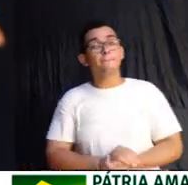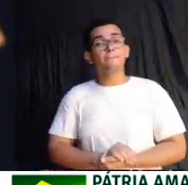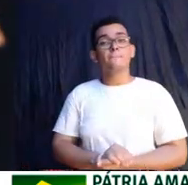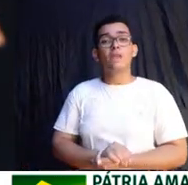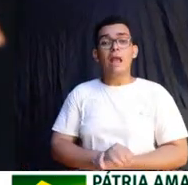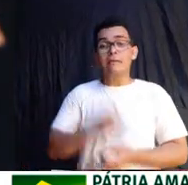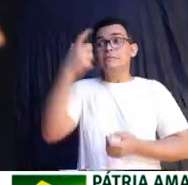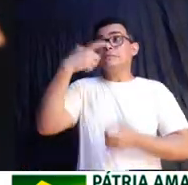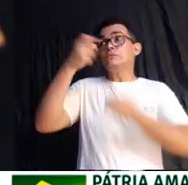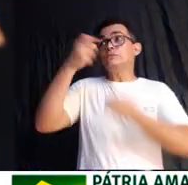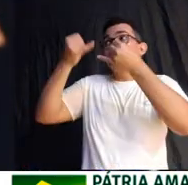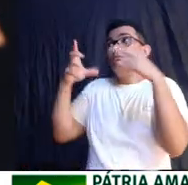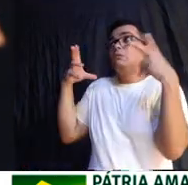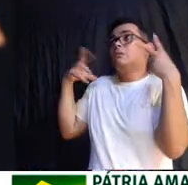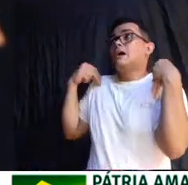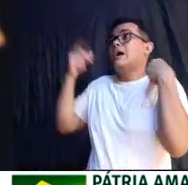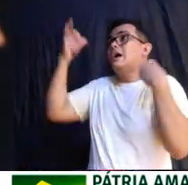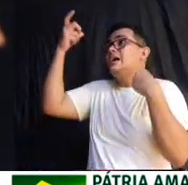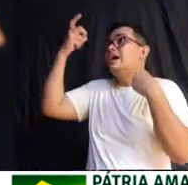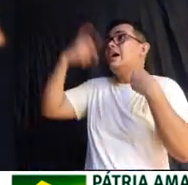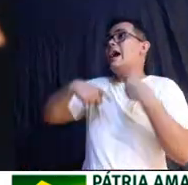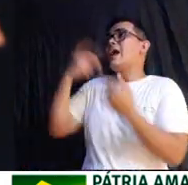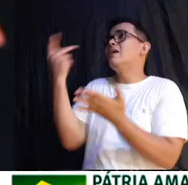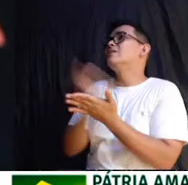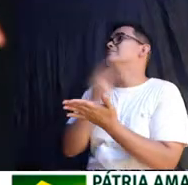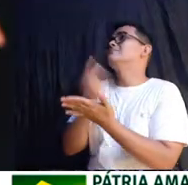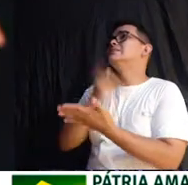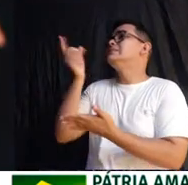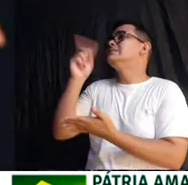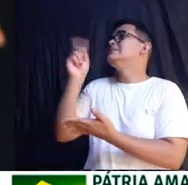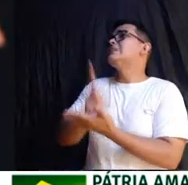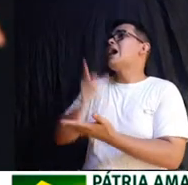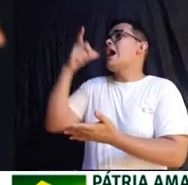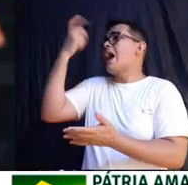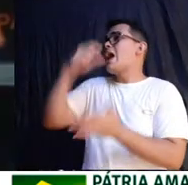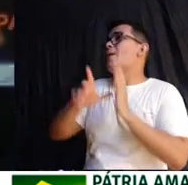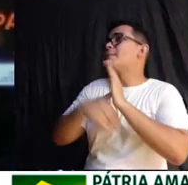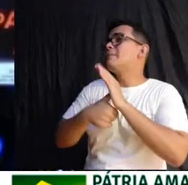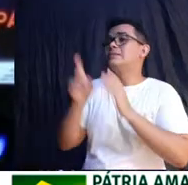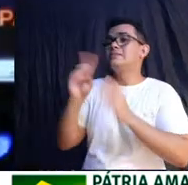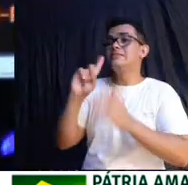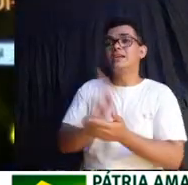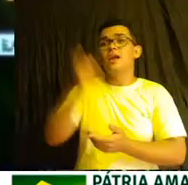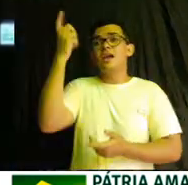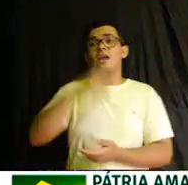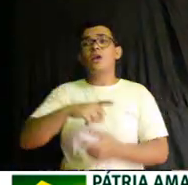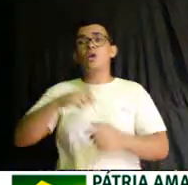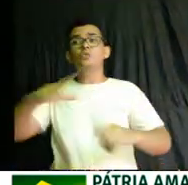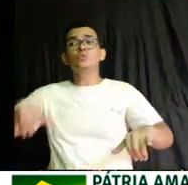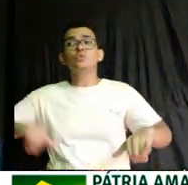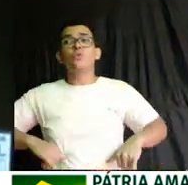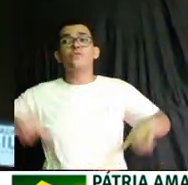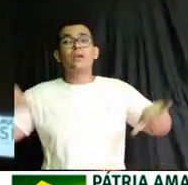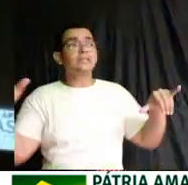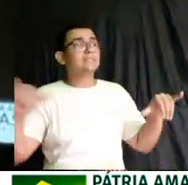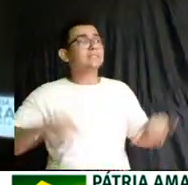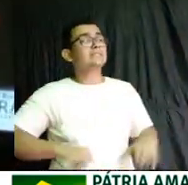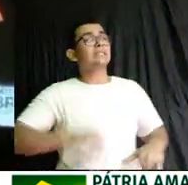Eu não sou vagabundo, eu não sou delinquente, sou um cara carente. Eu dormi na praça,